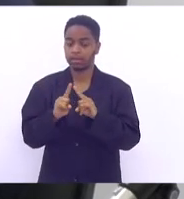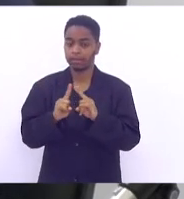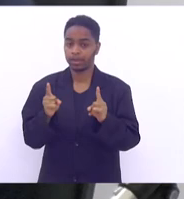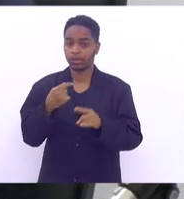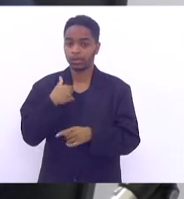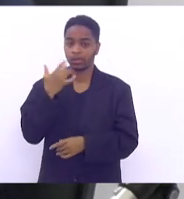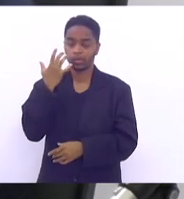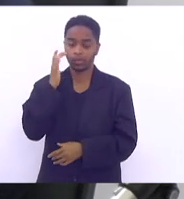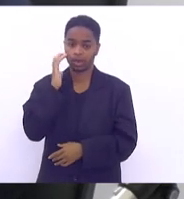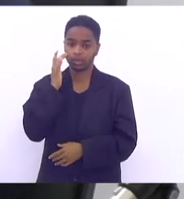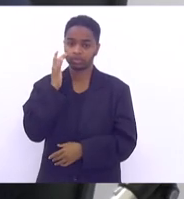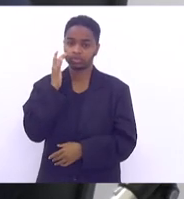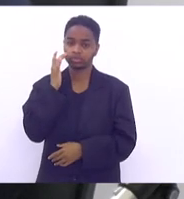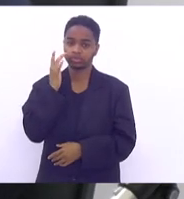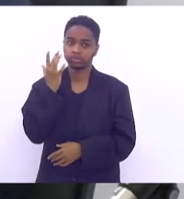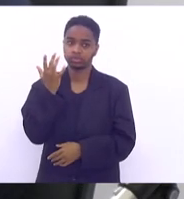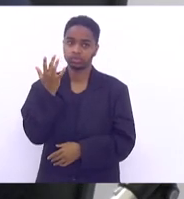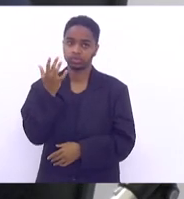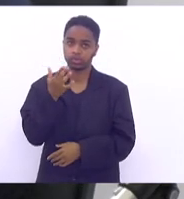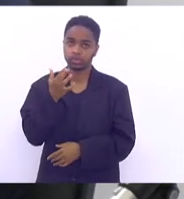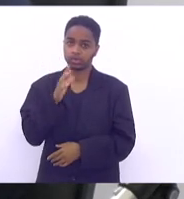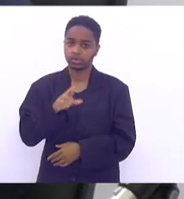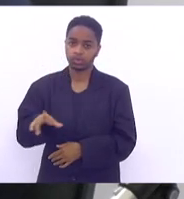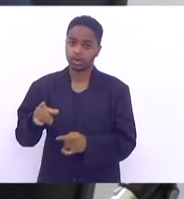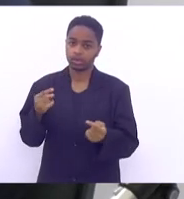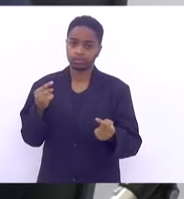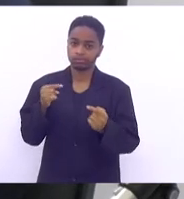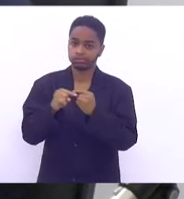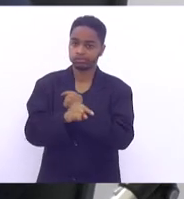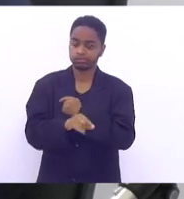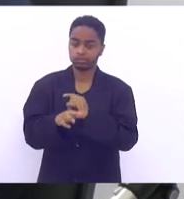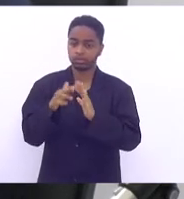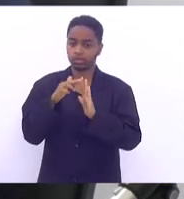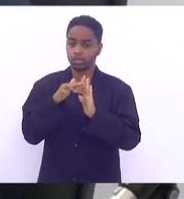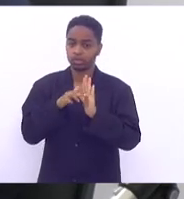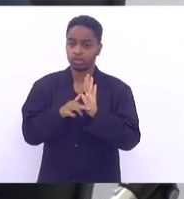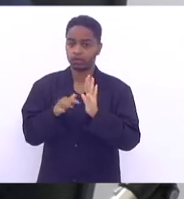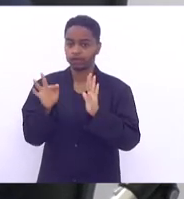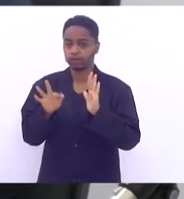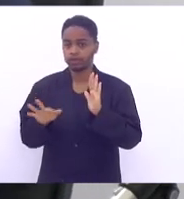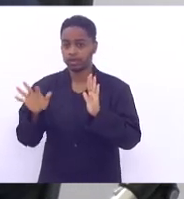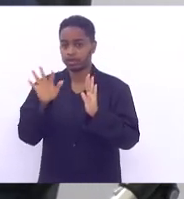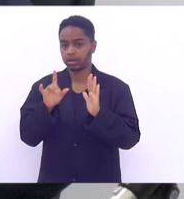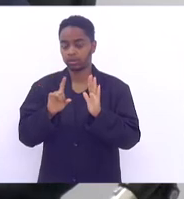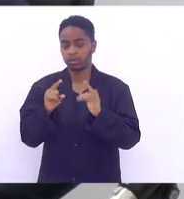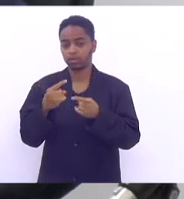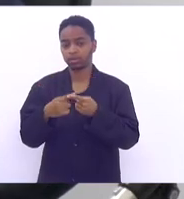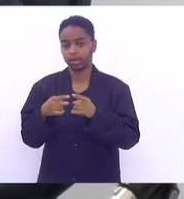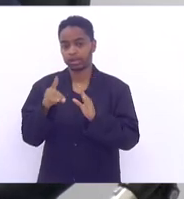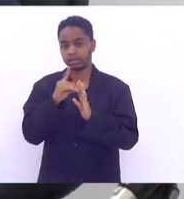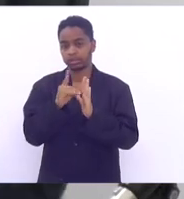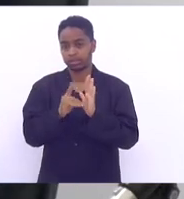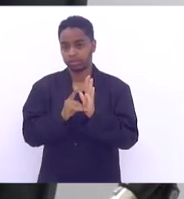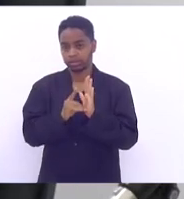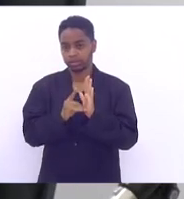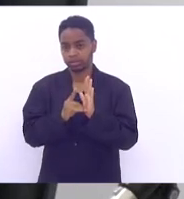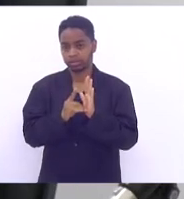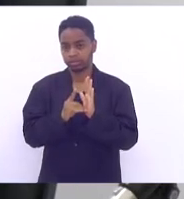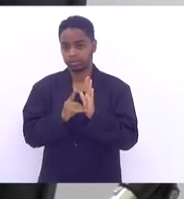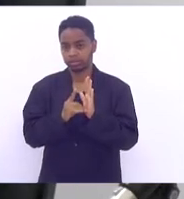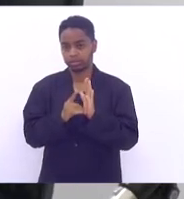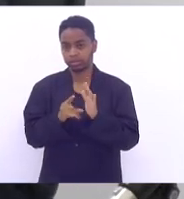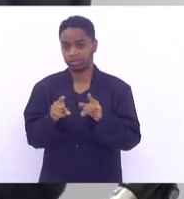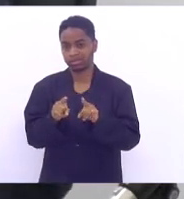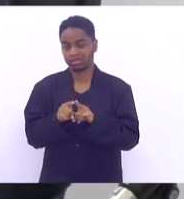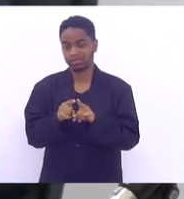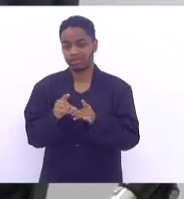que não seja contrário a nenhuma normativa federal, até porque é decreto. Não é impeditivo. E, na verdade, não